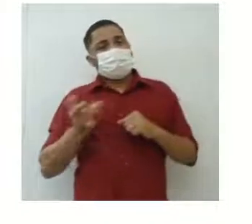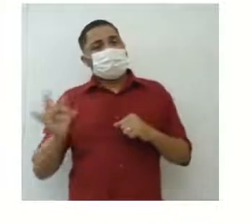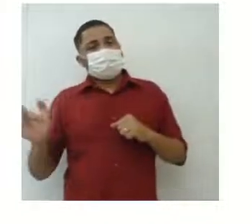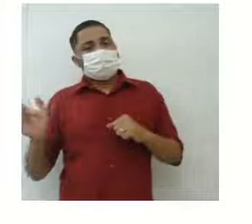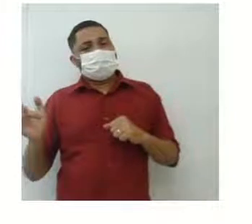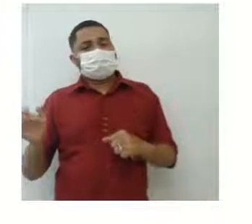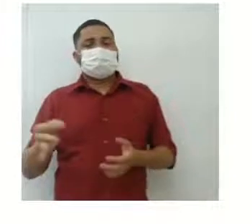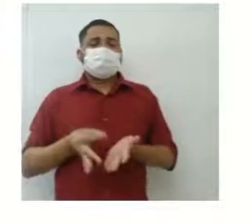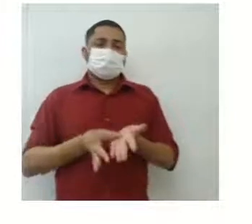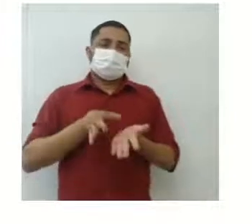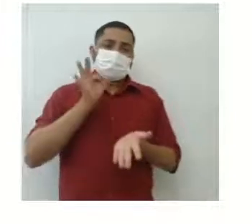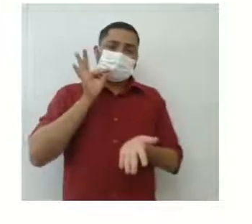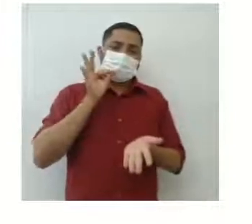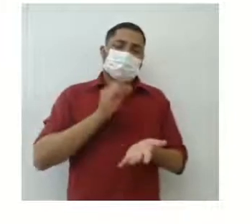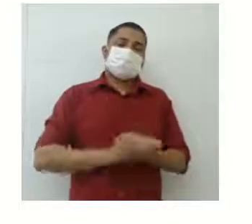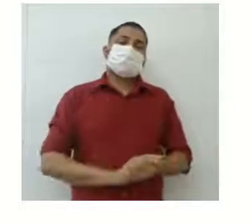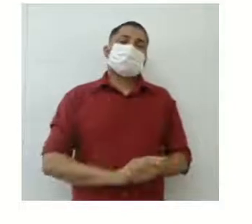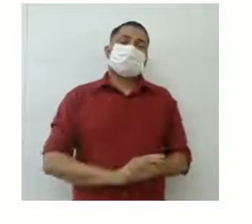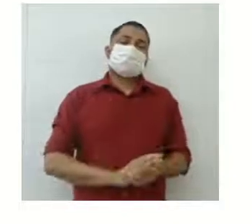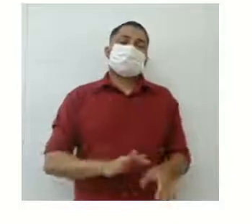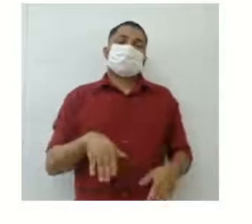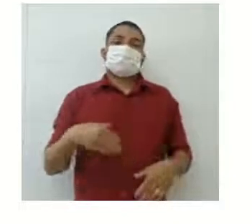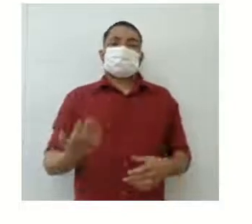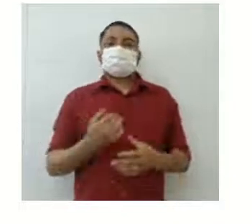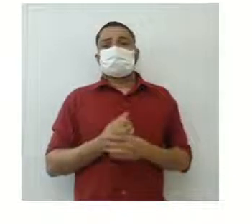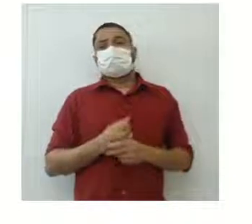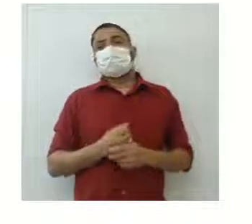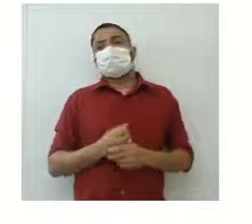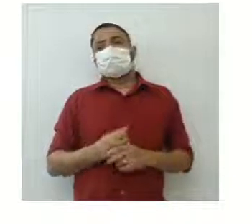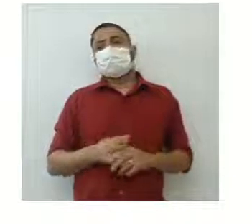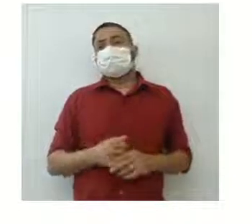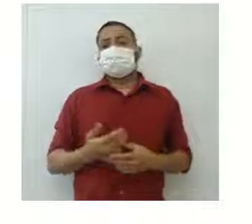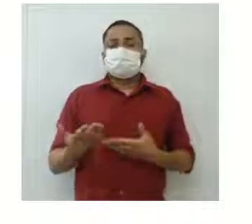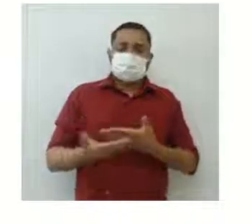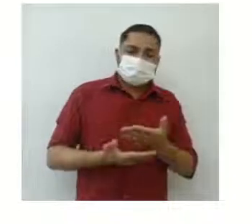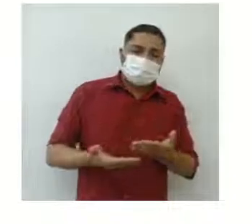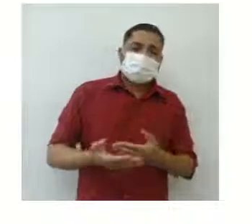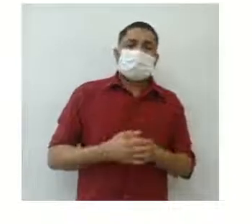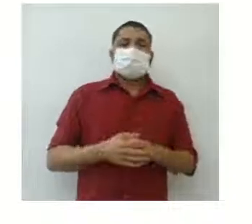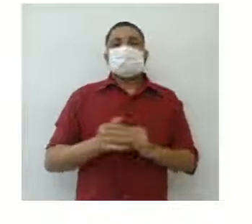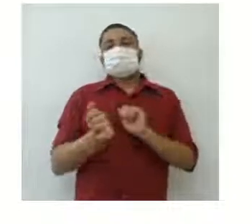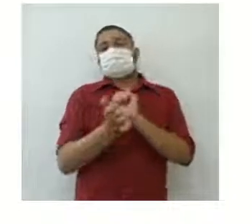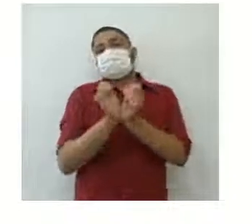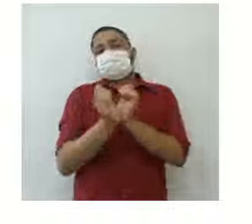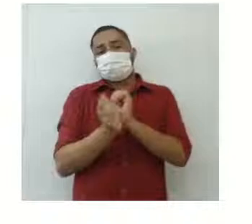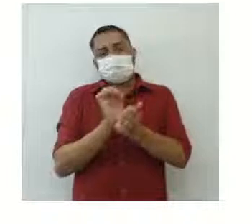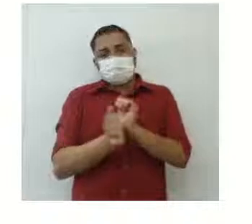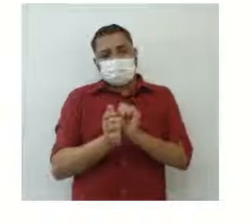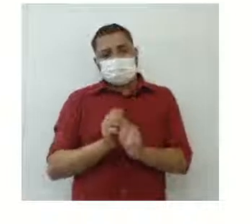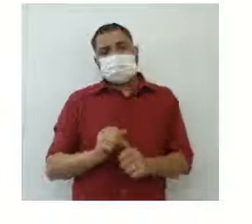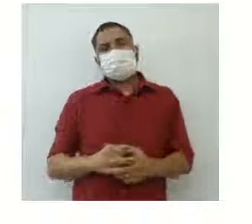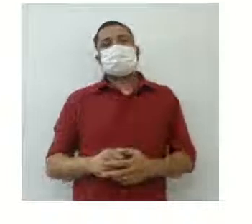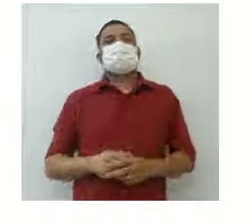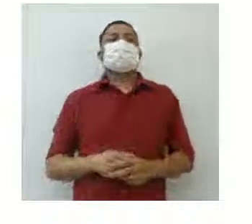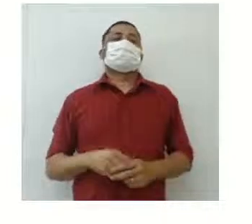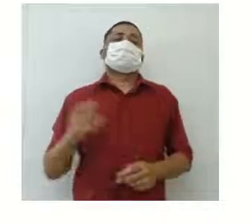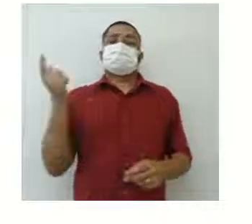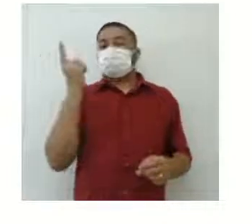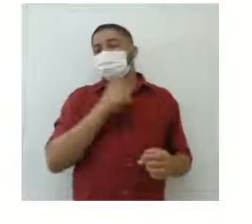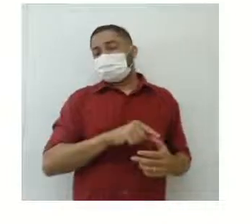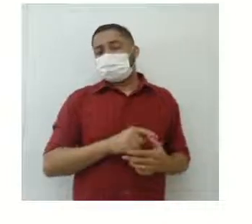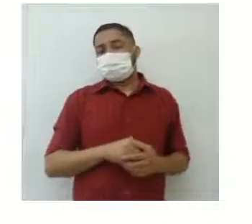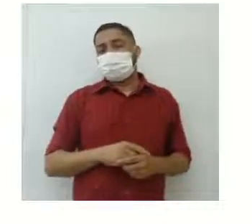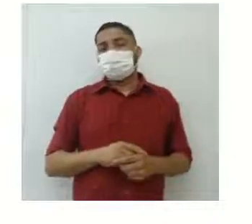do café, né? Então vejamos, aí a passividade dos escravizados diante da condição, né, da